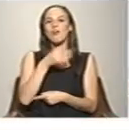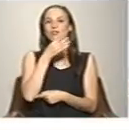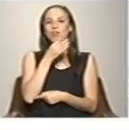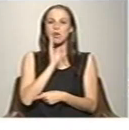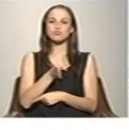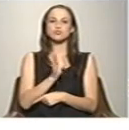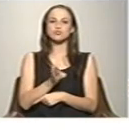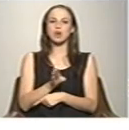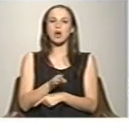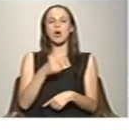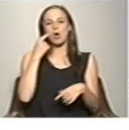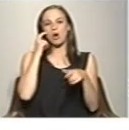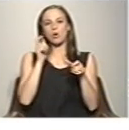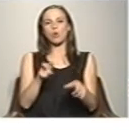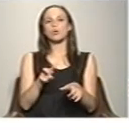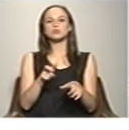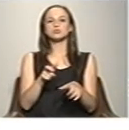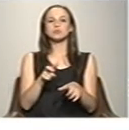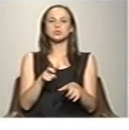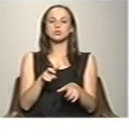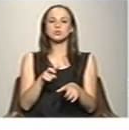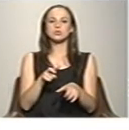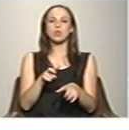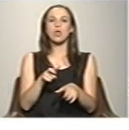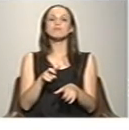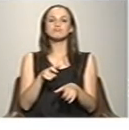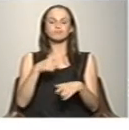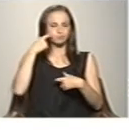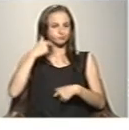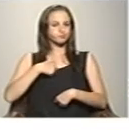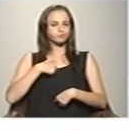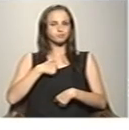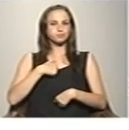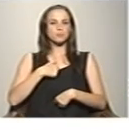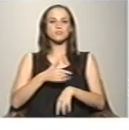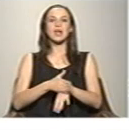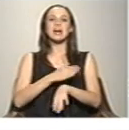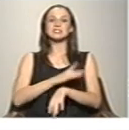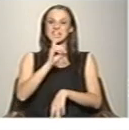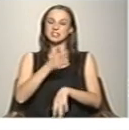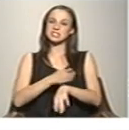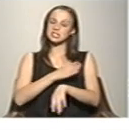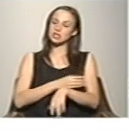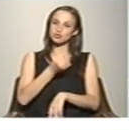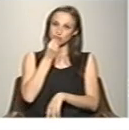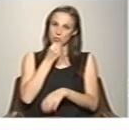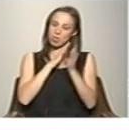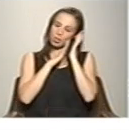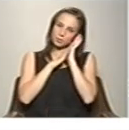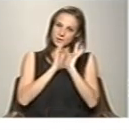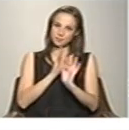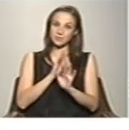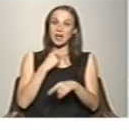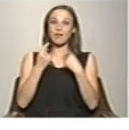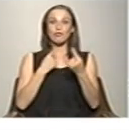que controla o relógio biológico. Recomenda-se 6 cerejas uma hora antes de deitar. Nem sempre nós temos cerejas, por